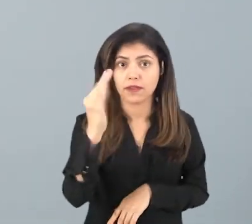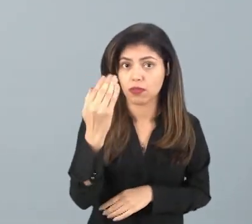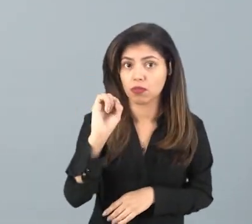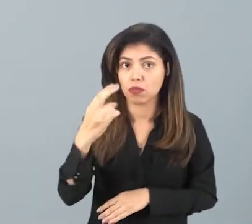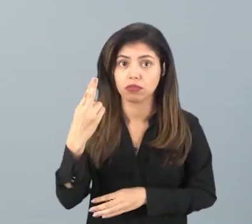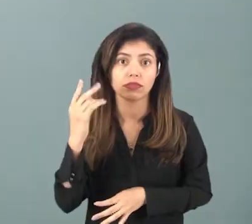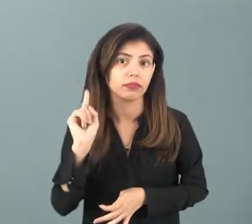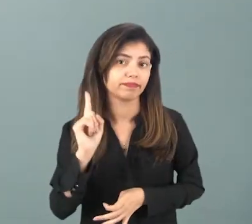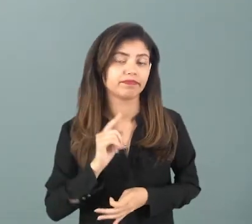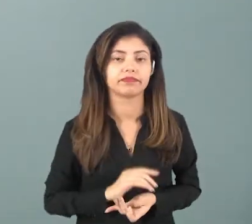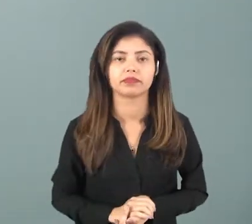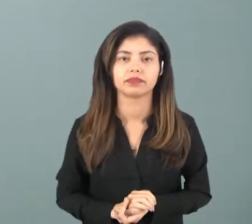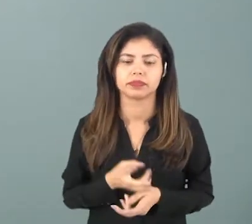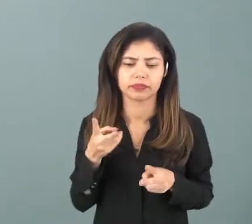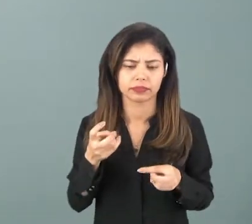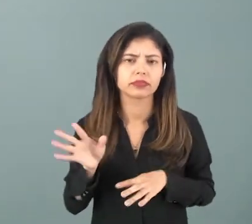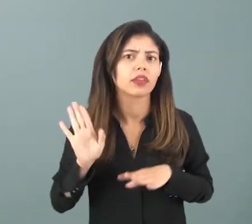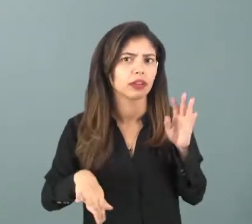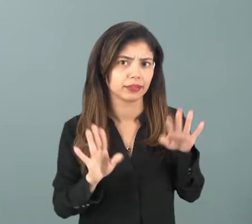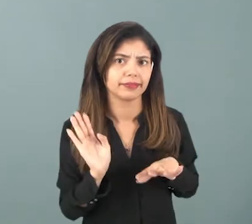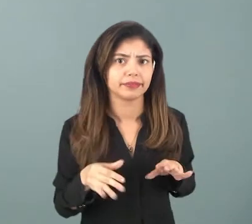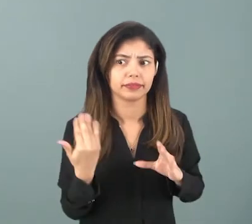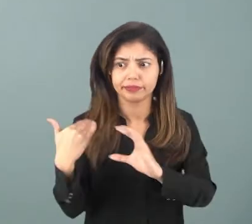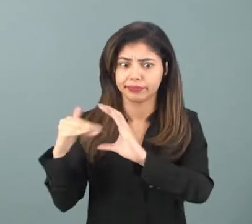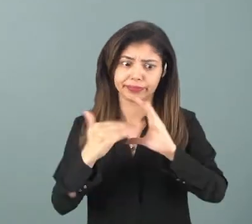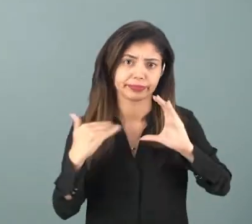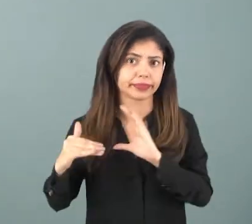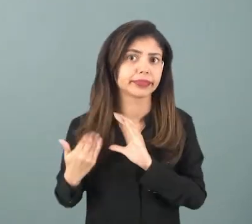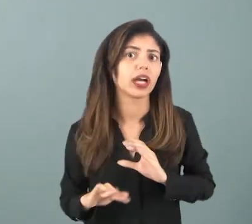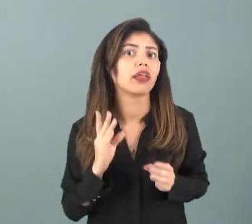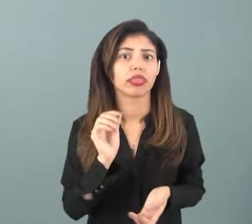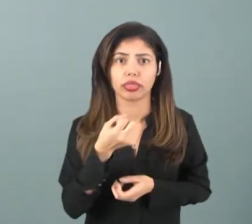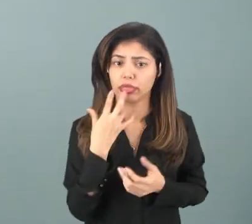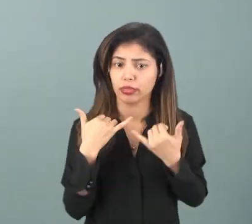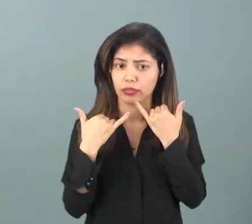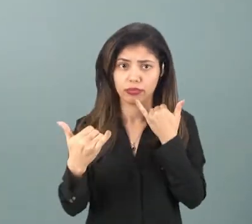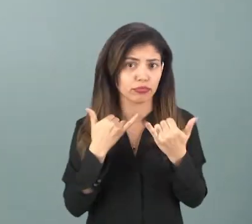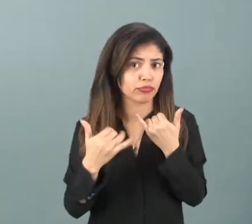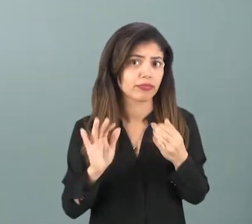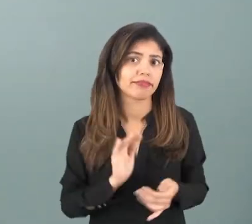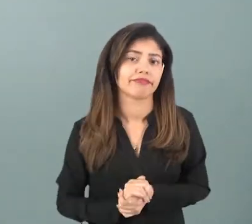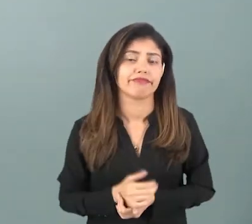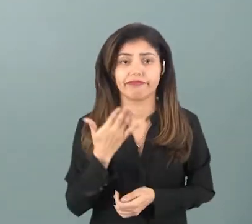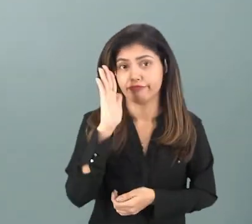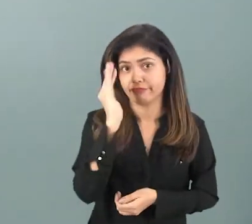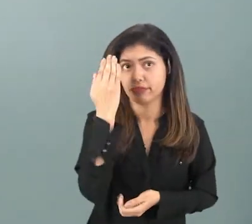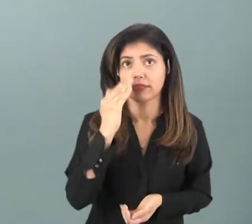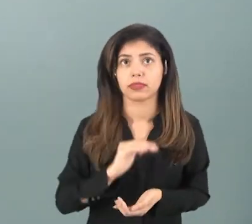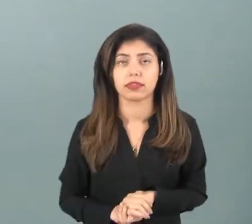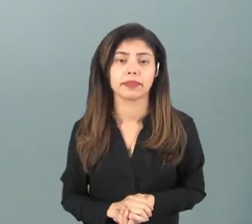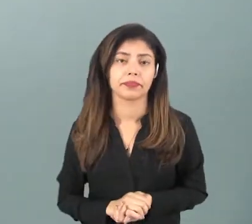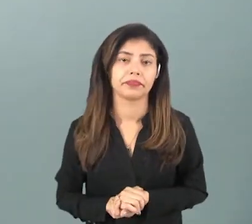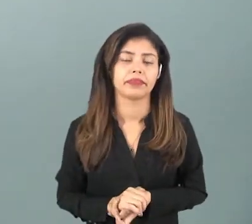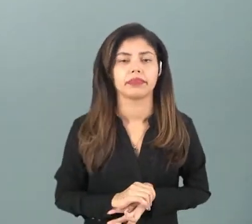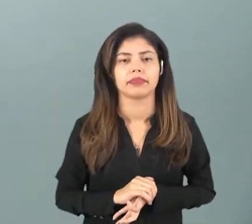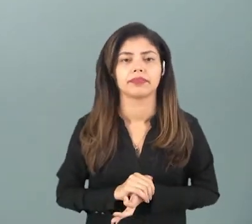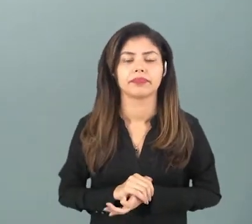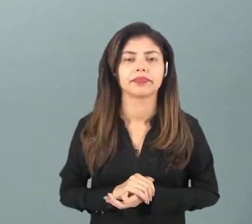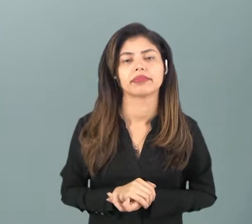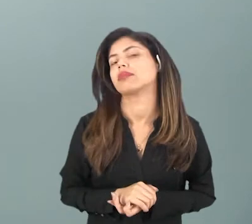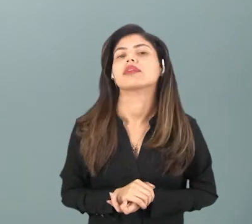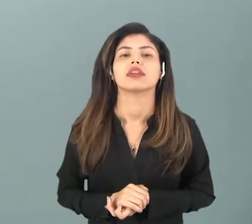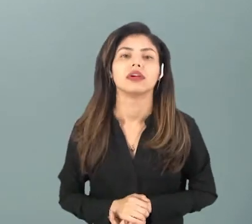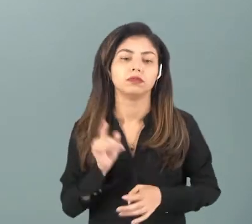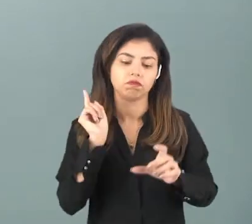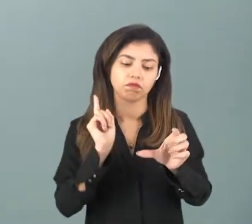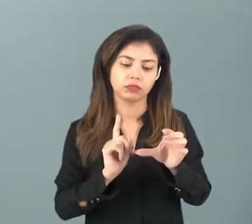gente, sem perceber, a gente fica propagando essas notícias falsas. É só um clique, como o texto falou aí, o artigo que a Mariana expõe.